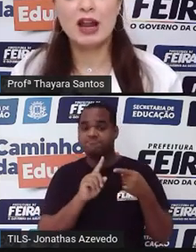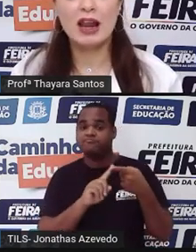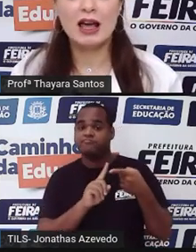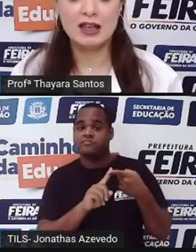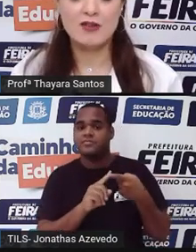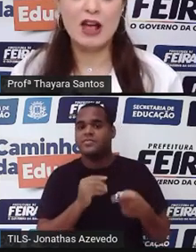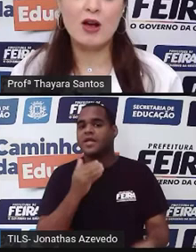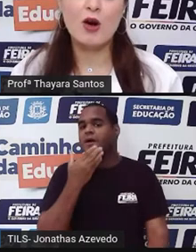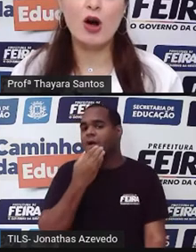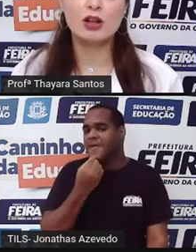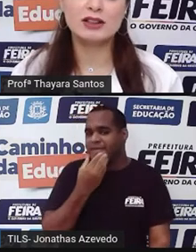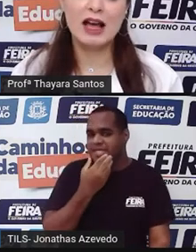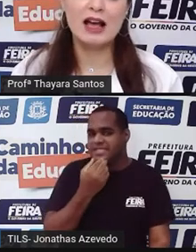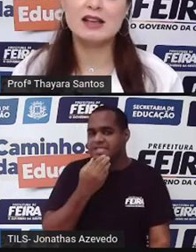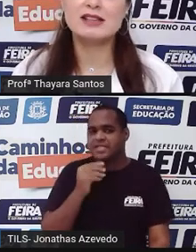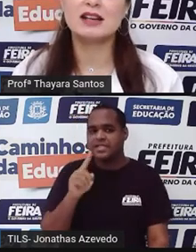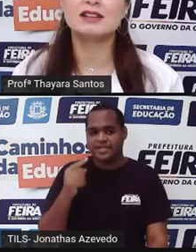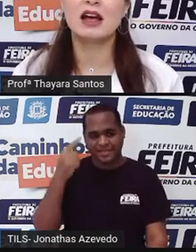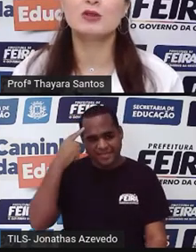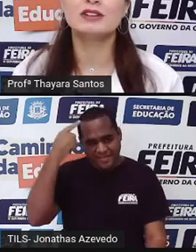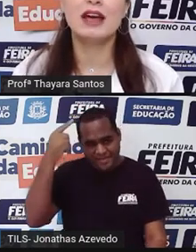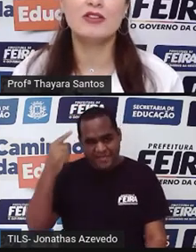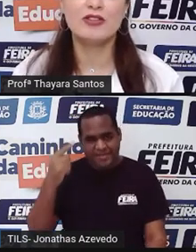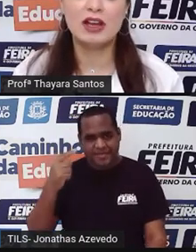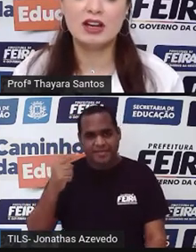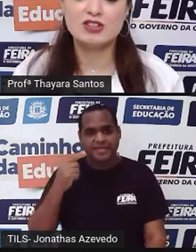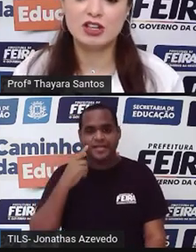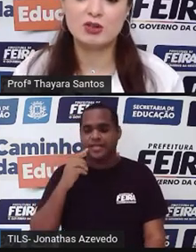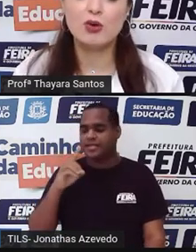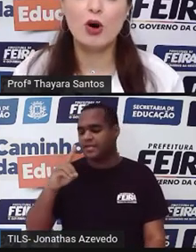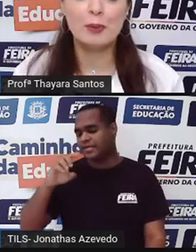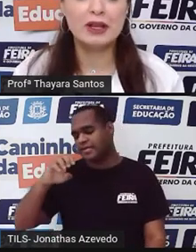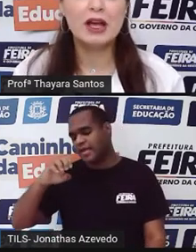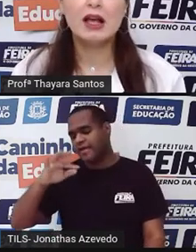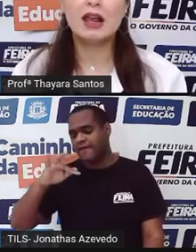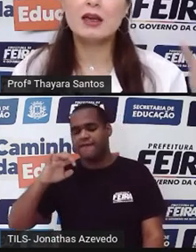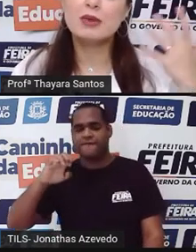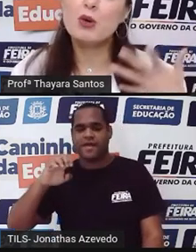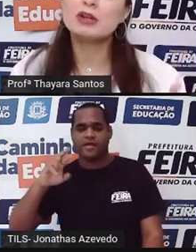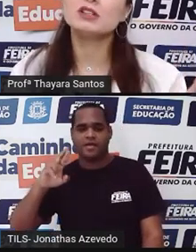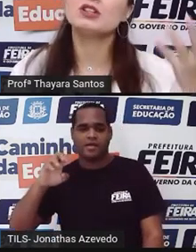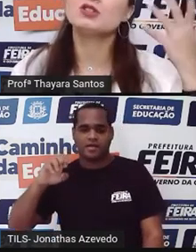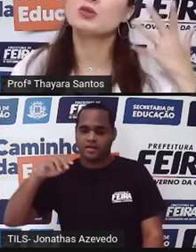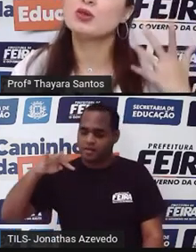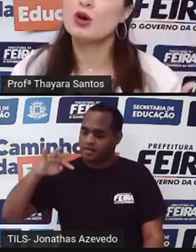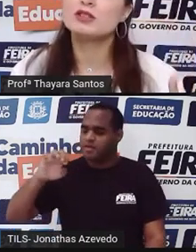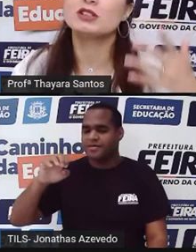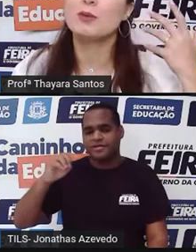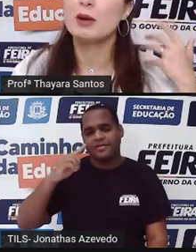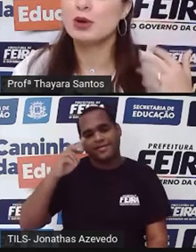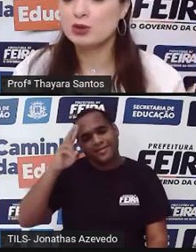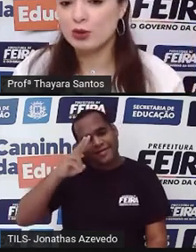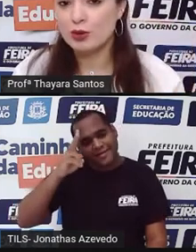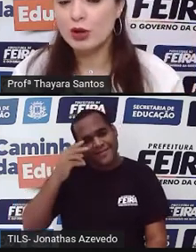médico vai lá e vai cortar esse canal deferente aqui do homem lembra quando a gente estudou sistema reprodutor